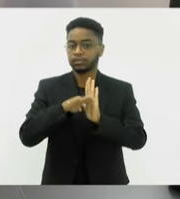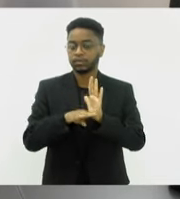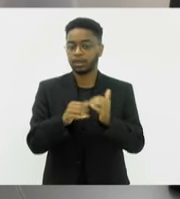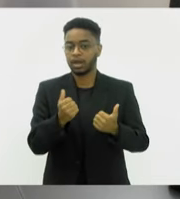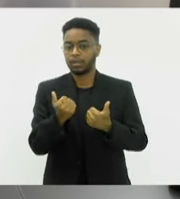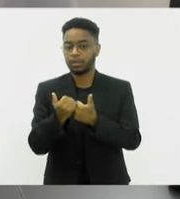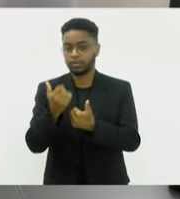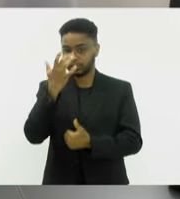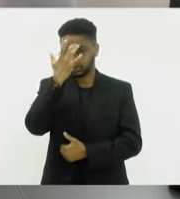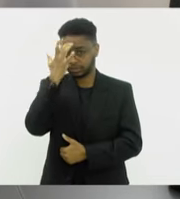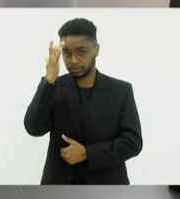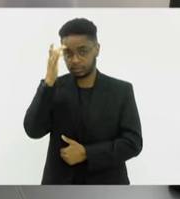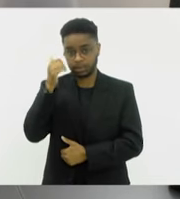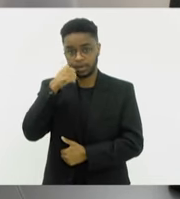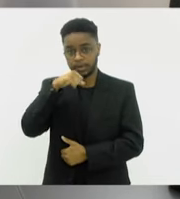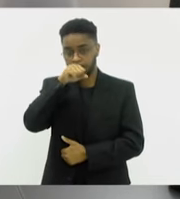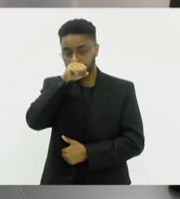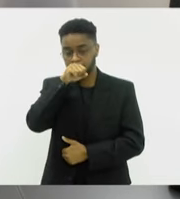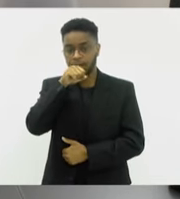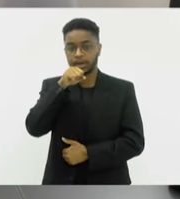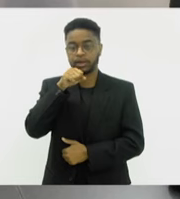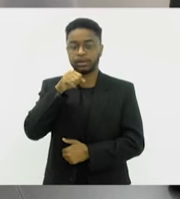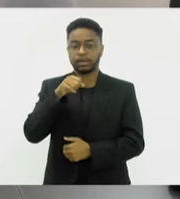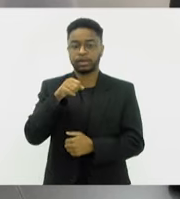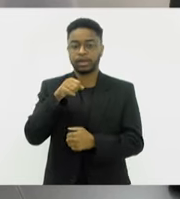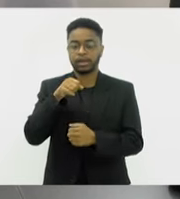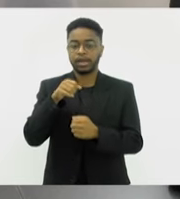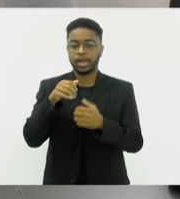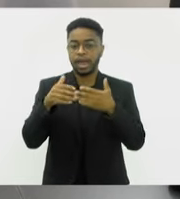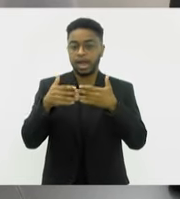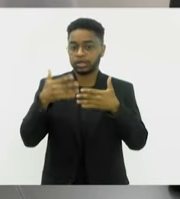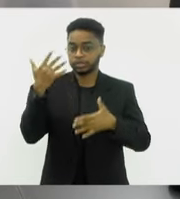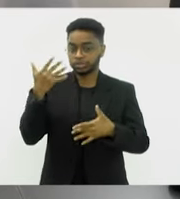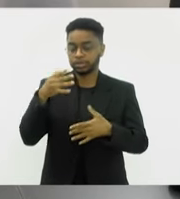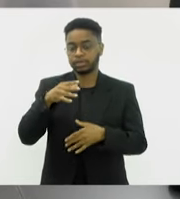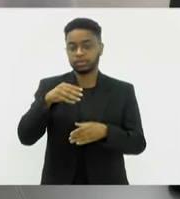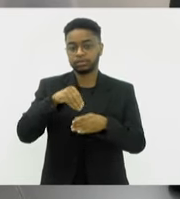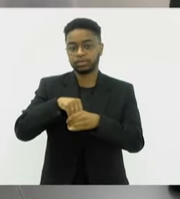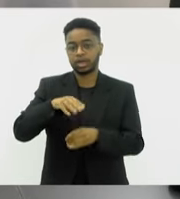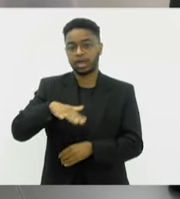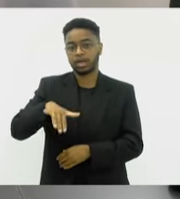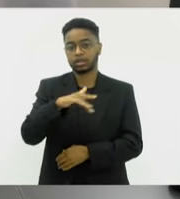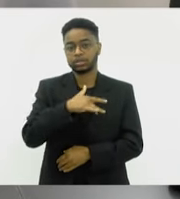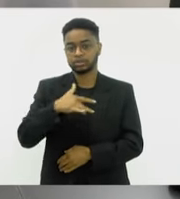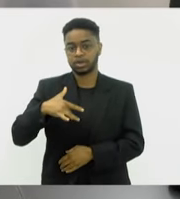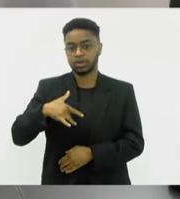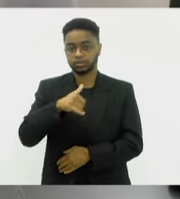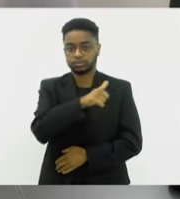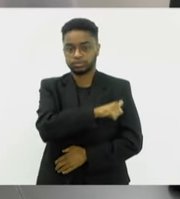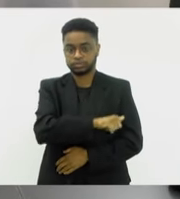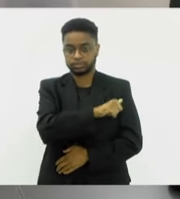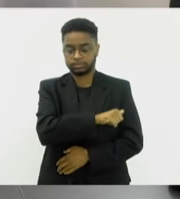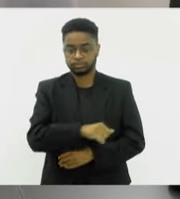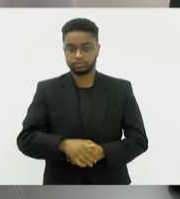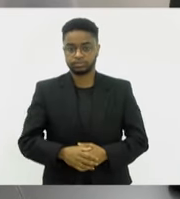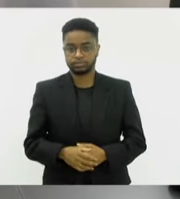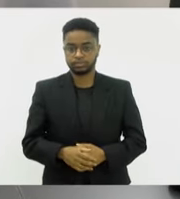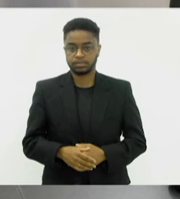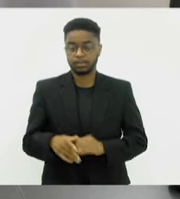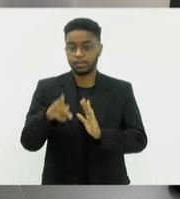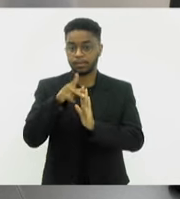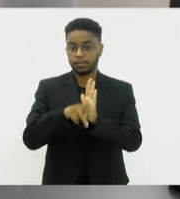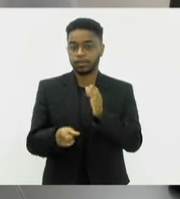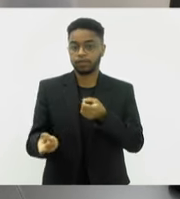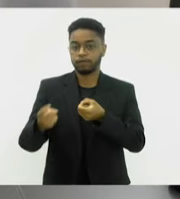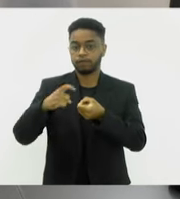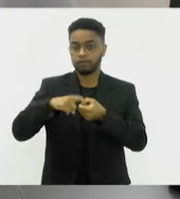Saúde Mental para Mães Atípicas nos Estabelecimentos Públicos de Saúde do Estado do Rio de Janeiro. Esse projeto está retornando